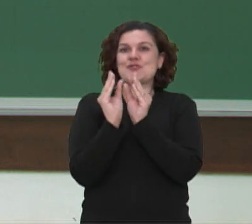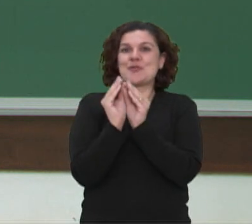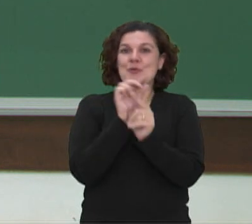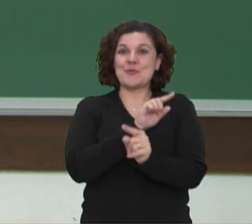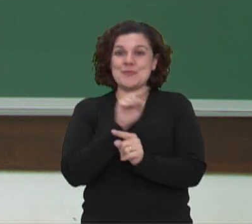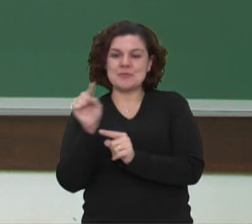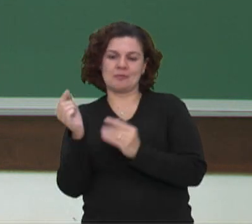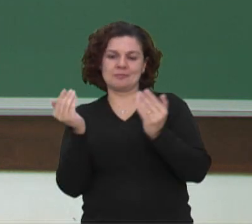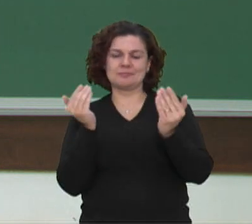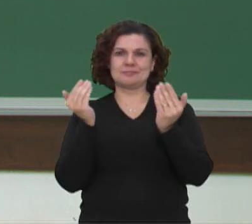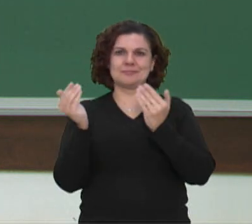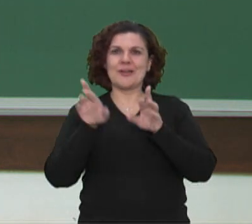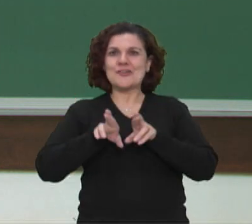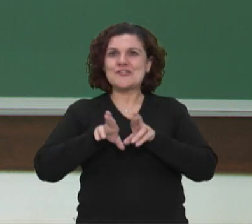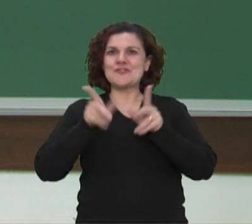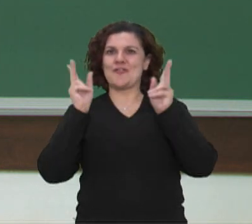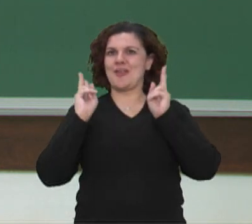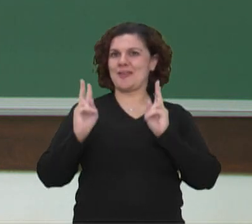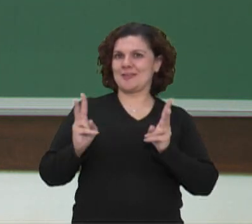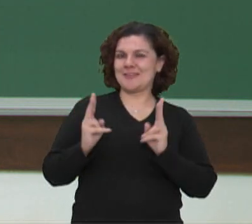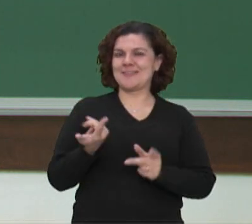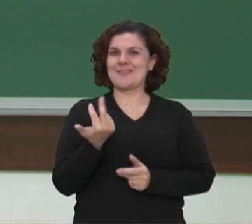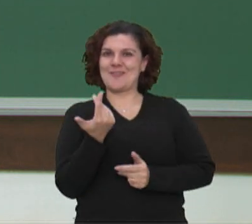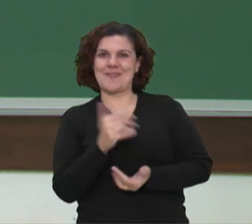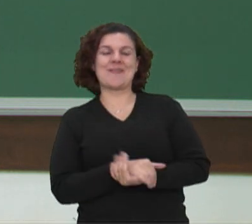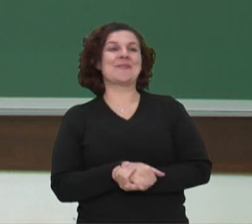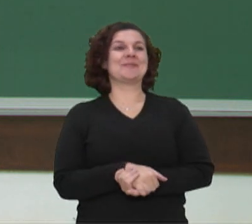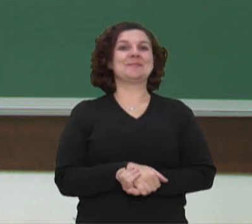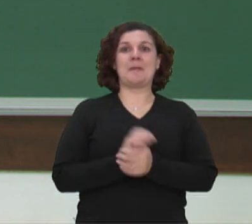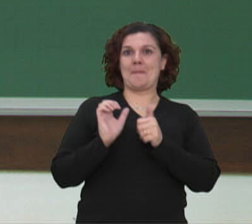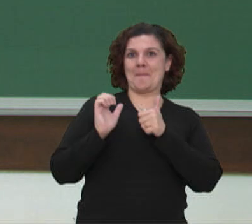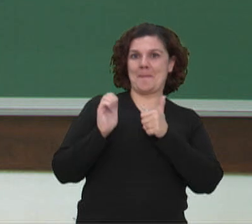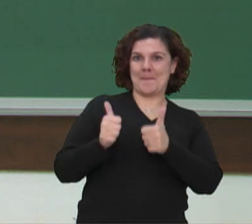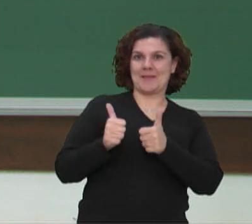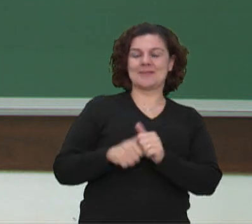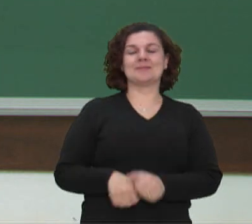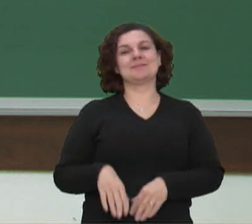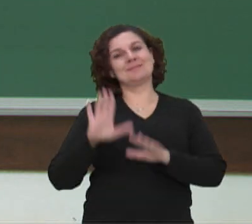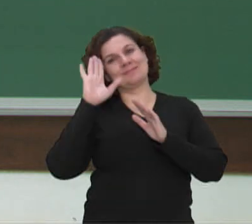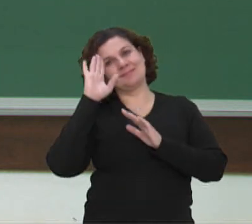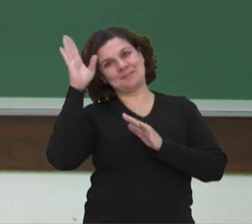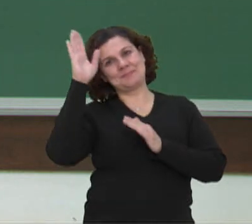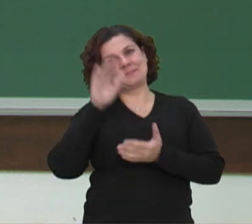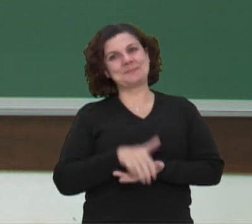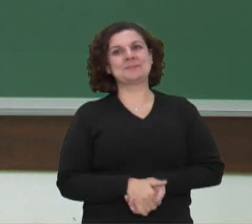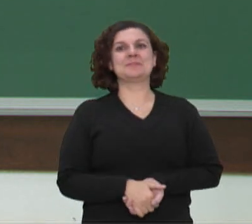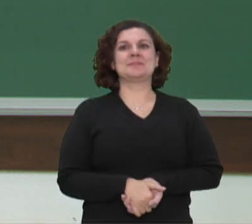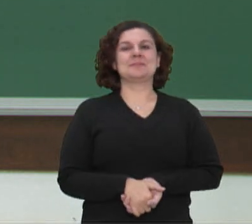continentes e ver suas diferenças e semelhanças. Beleza, moçada? Até lá.